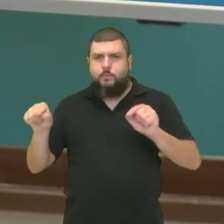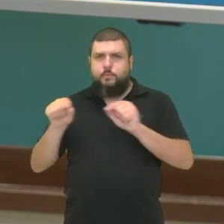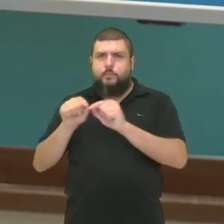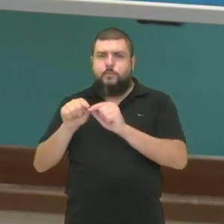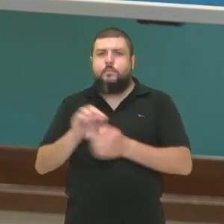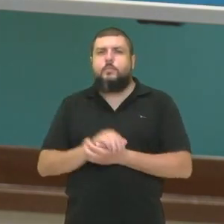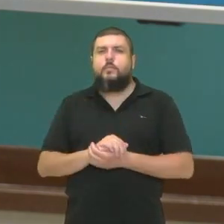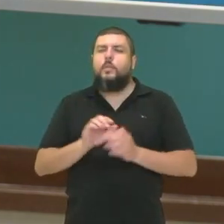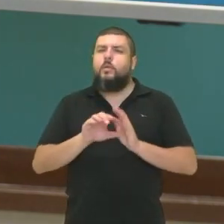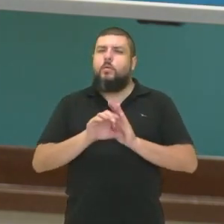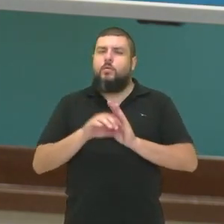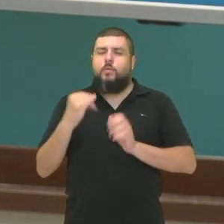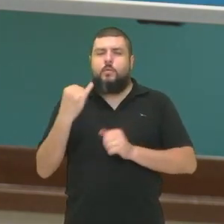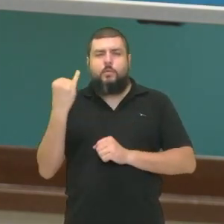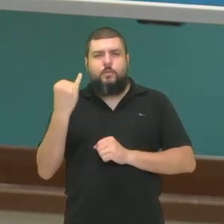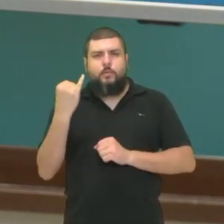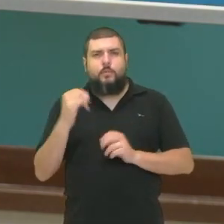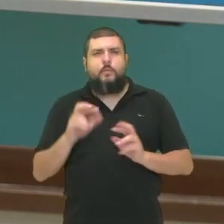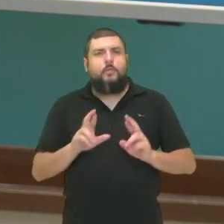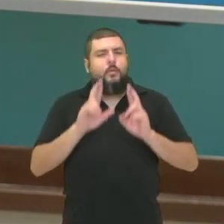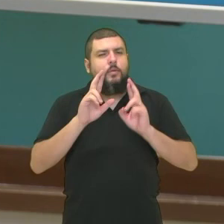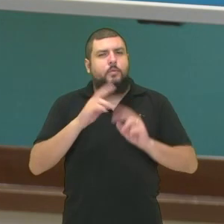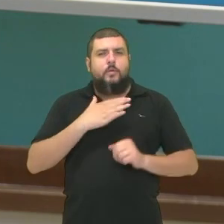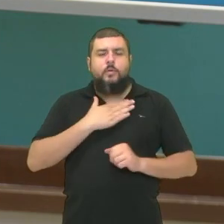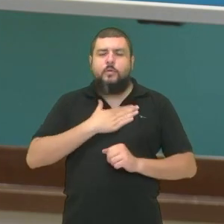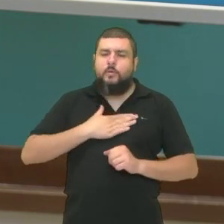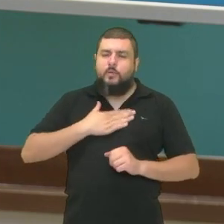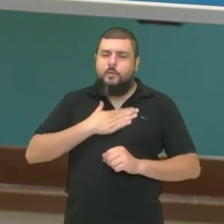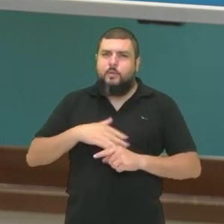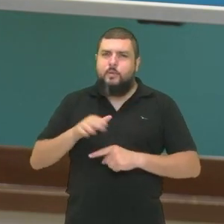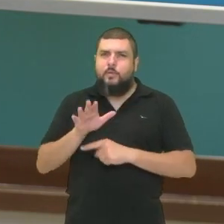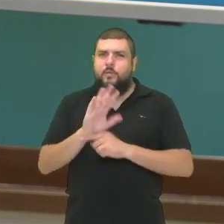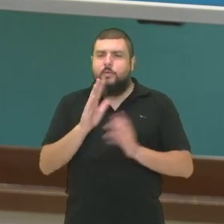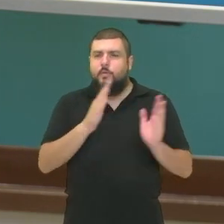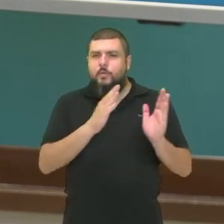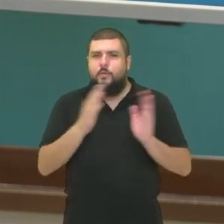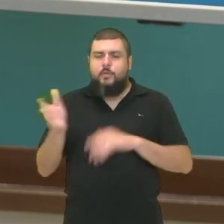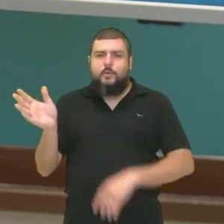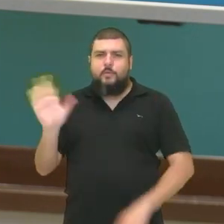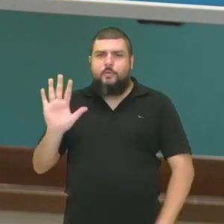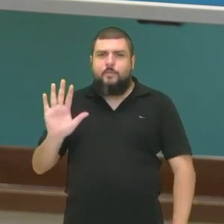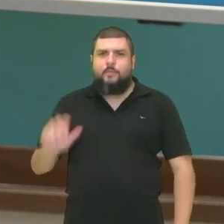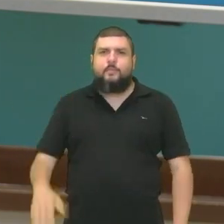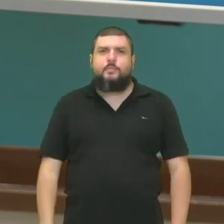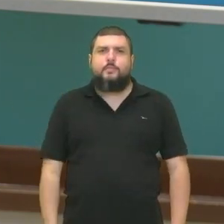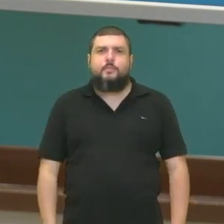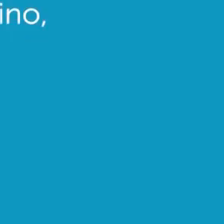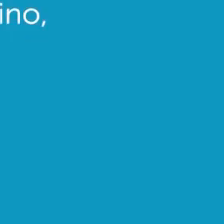extremamente importante. Espero que vocês tenham gostado do vídeo de hoje e até breve, pessoal.